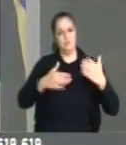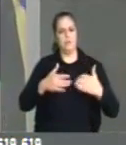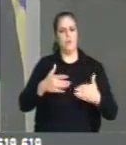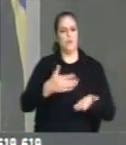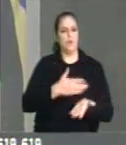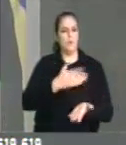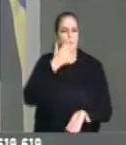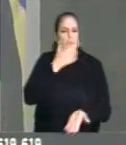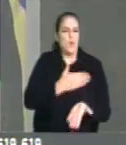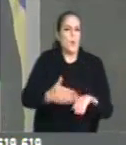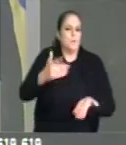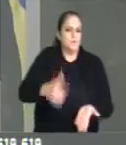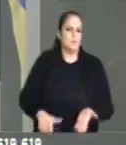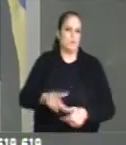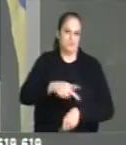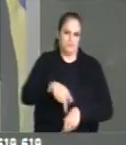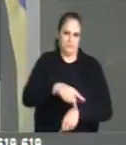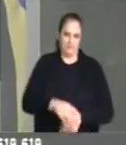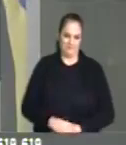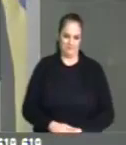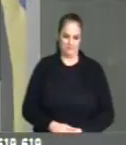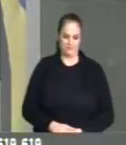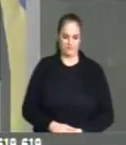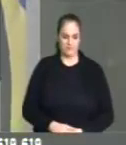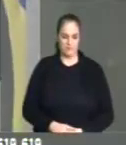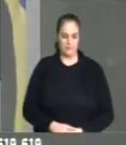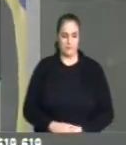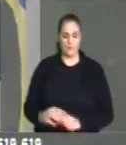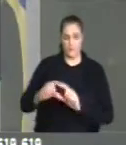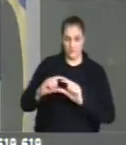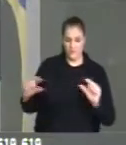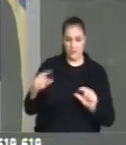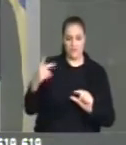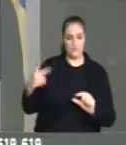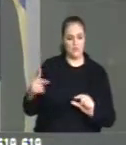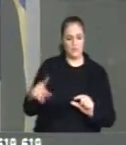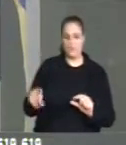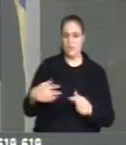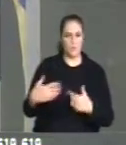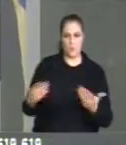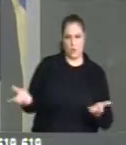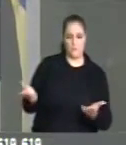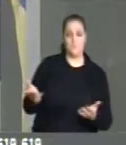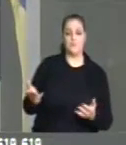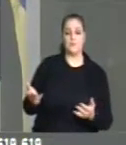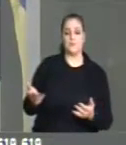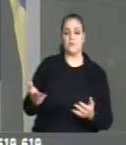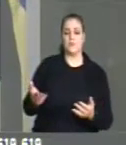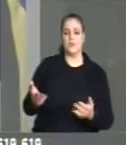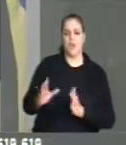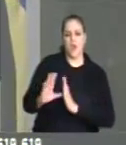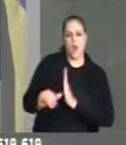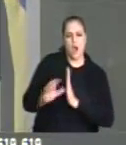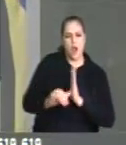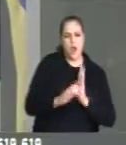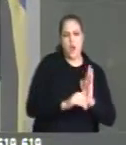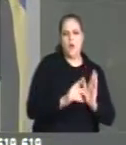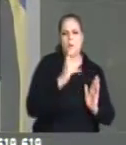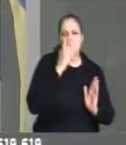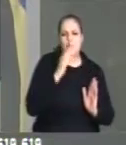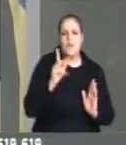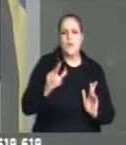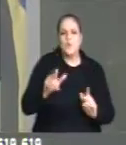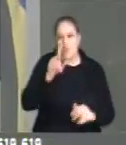e fortalecimento. A frase: a corrupção é o cupim da República.